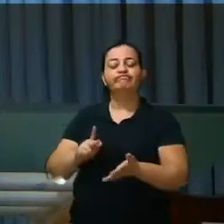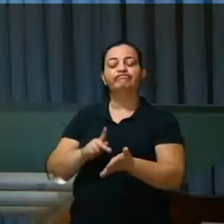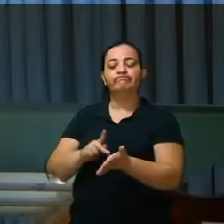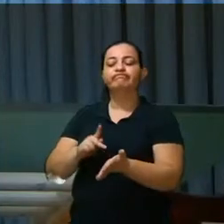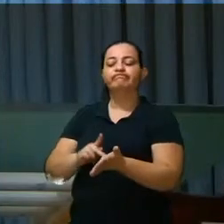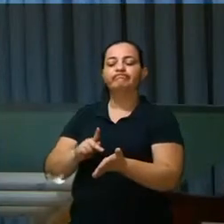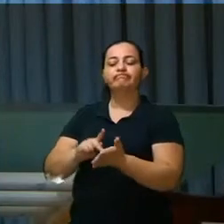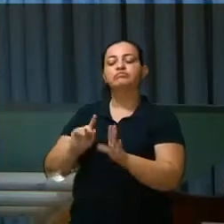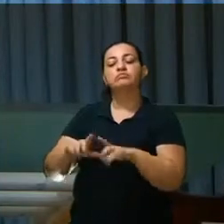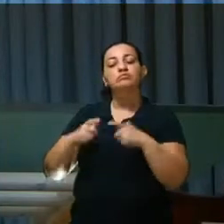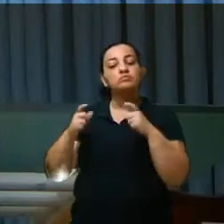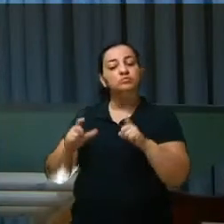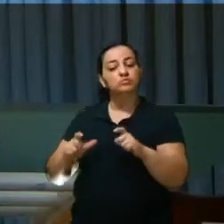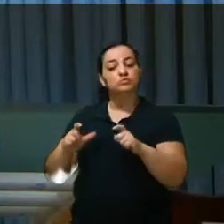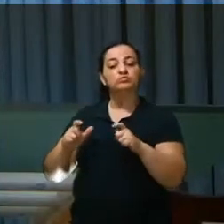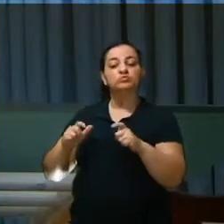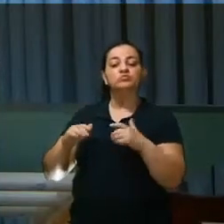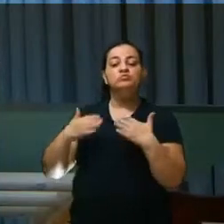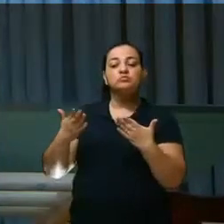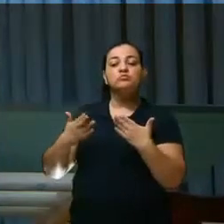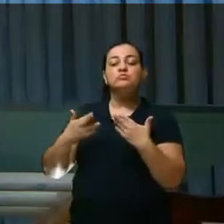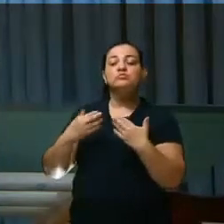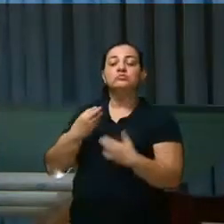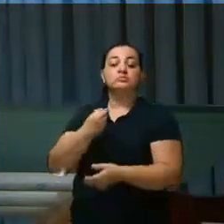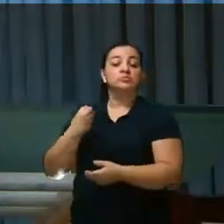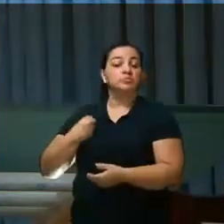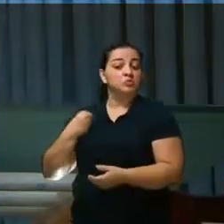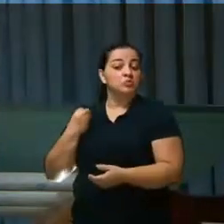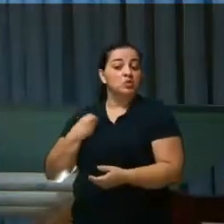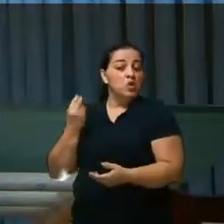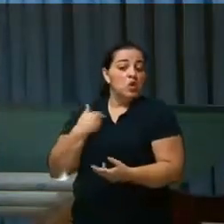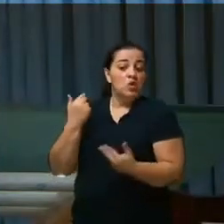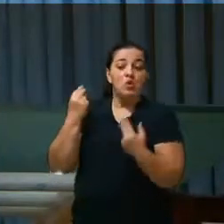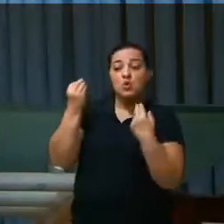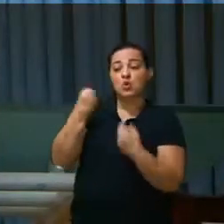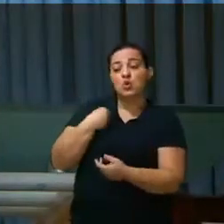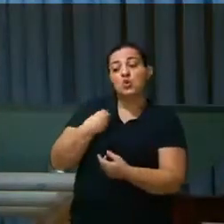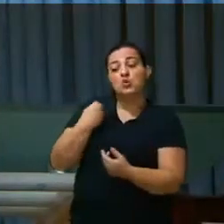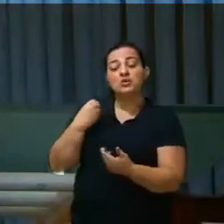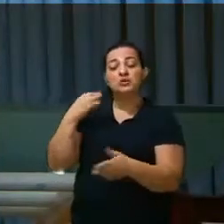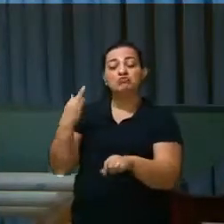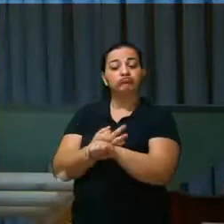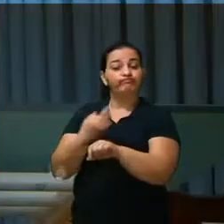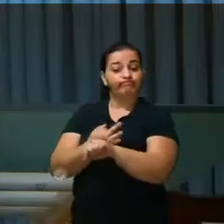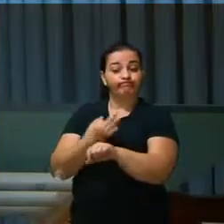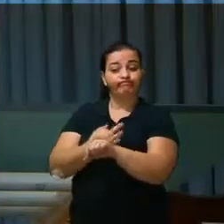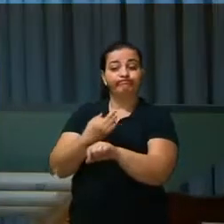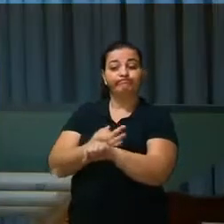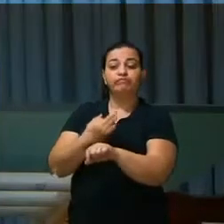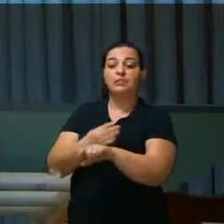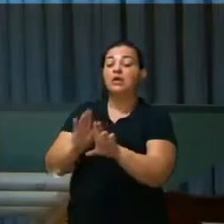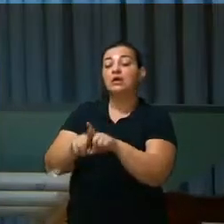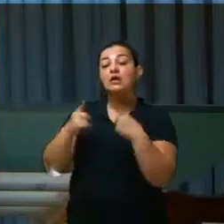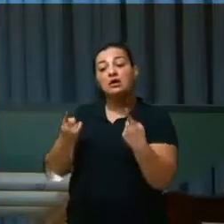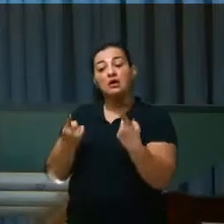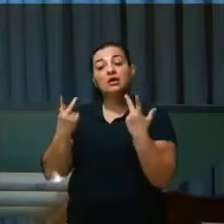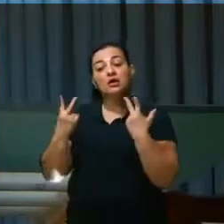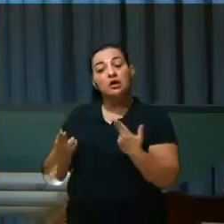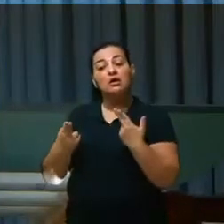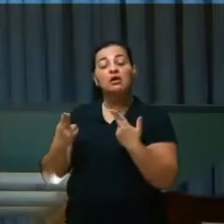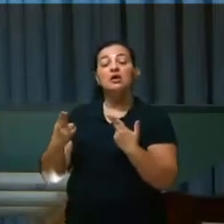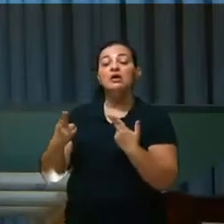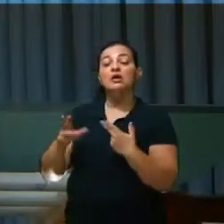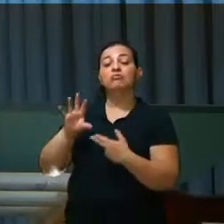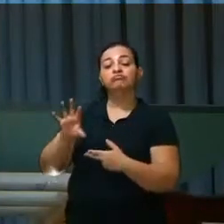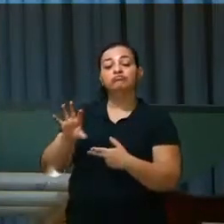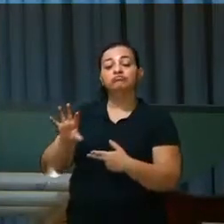bom e aonde muitas vezes passa a viver uma vida suportada é mas mesmo estando